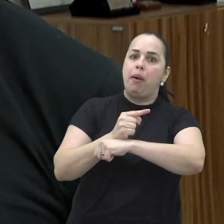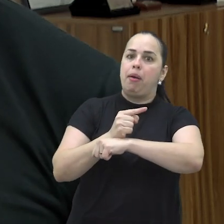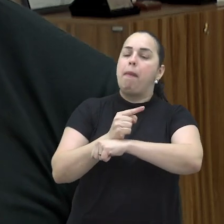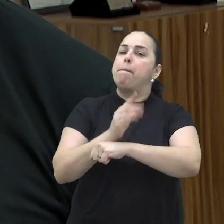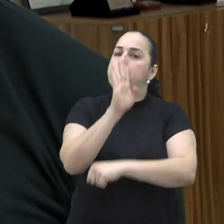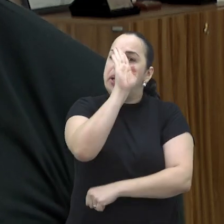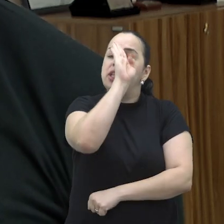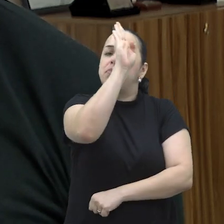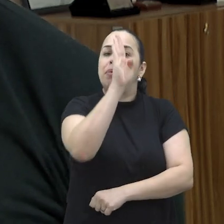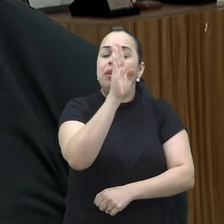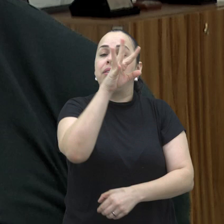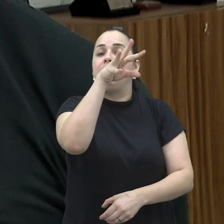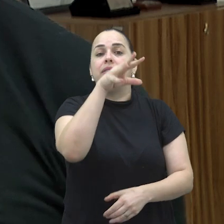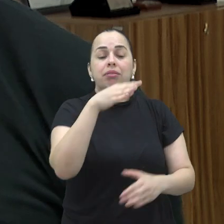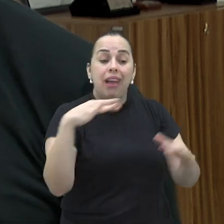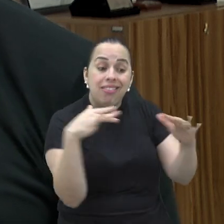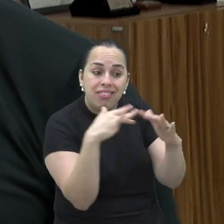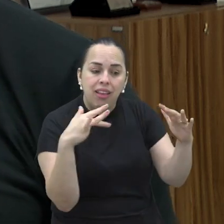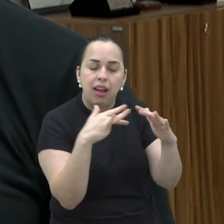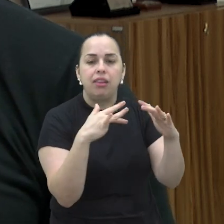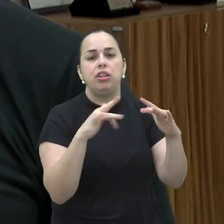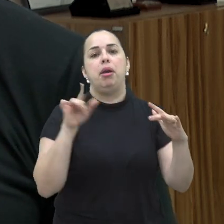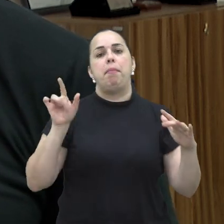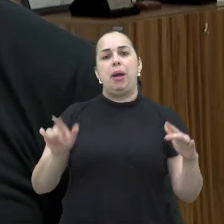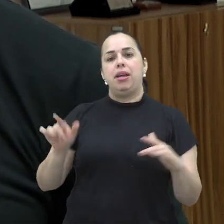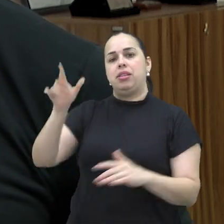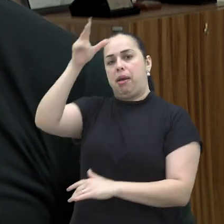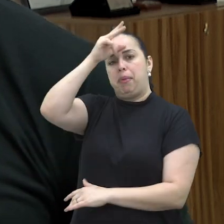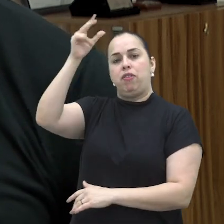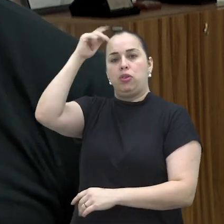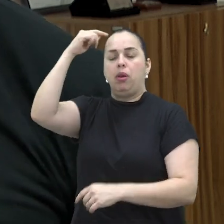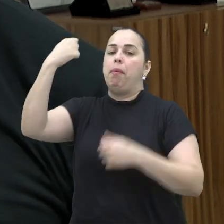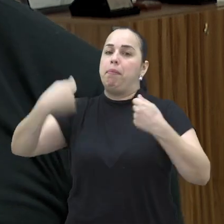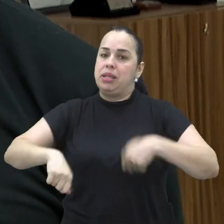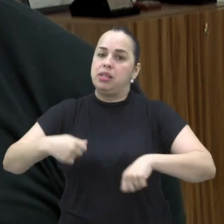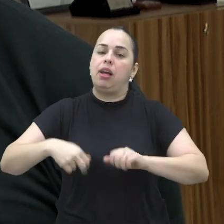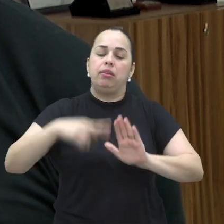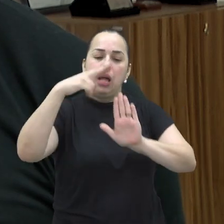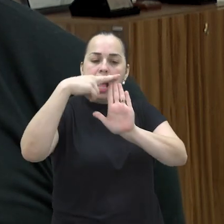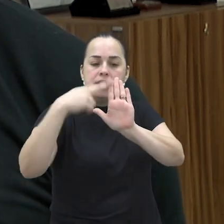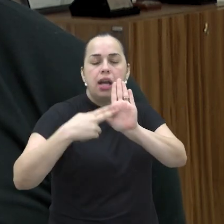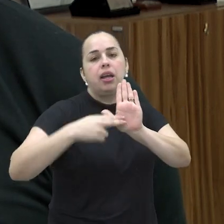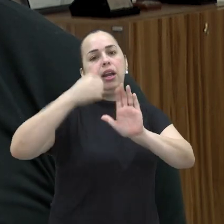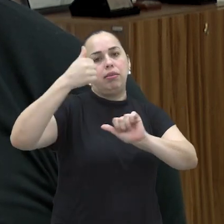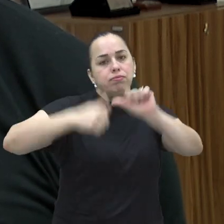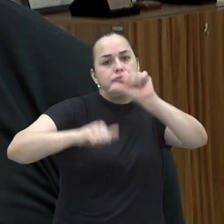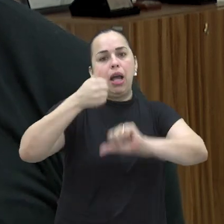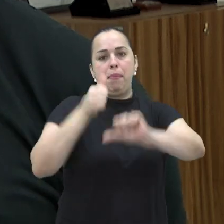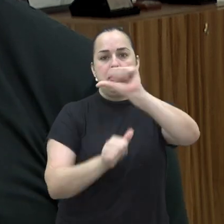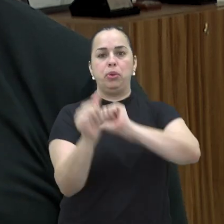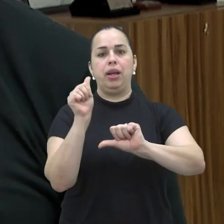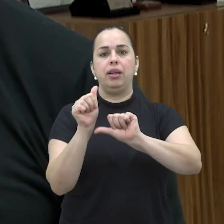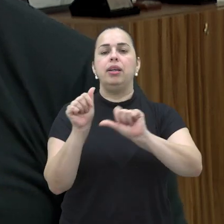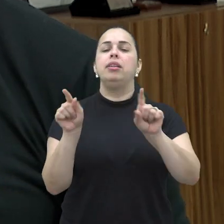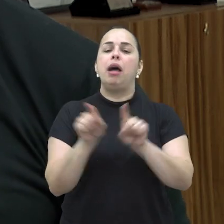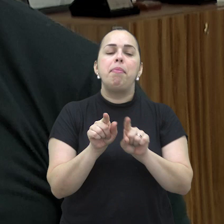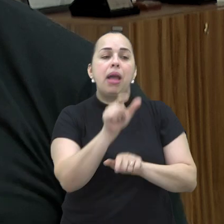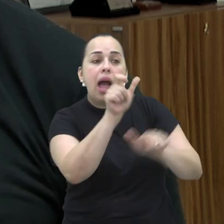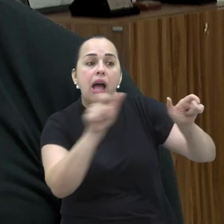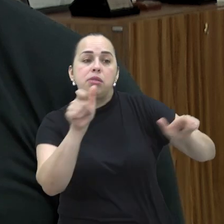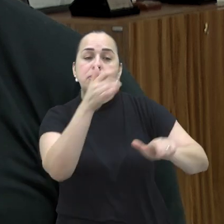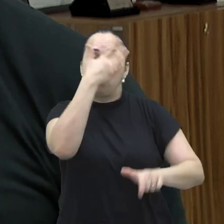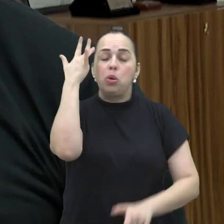adequadas, principalmente na área urbana. Isso passa um pouco pelo poder público de rever a regulamentação de velocidade nas cidades, mas também